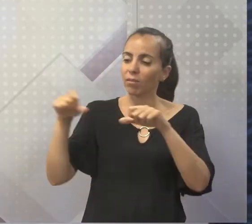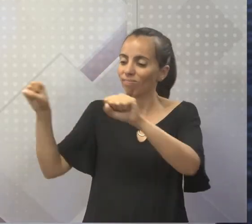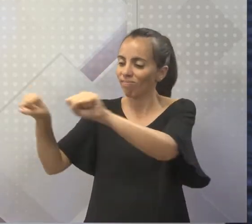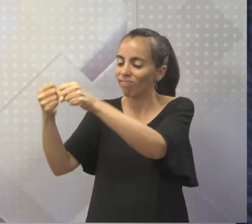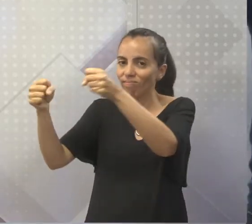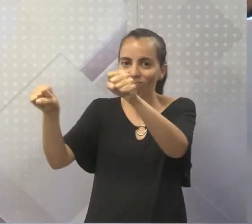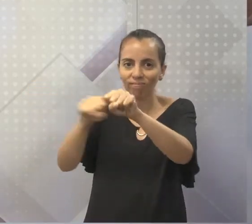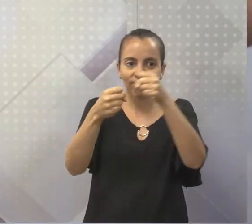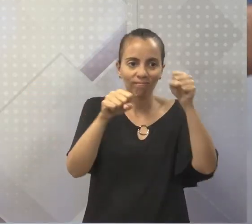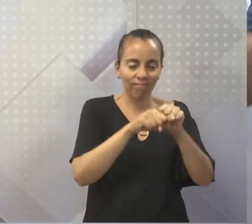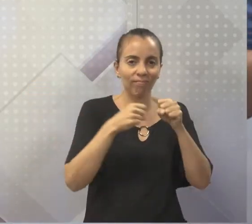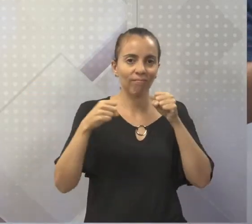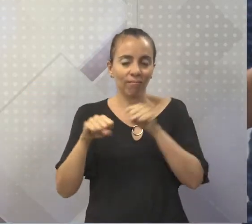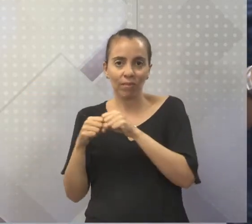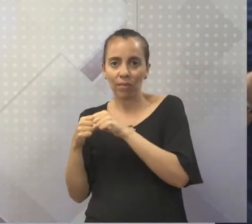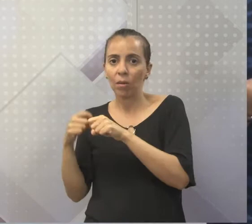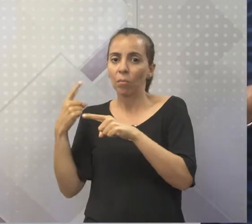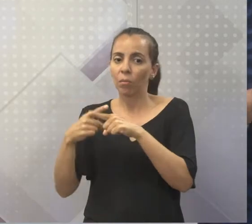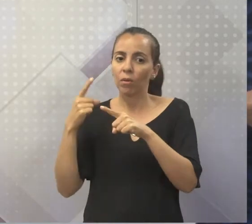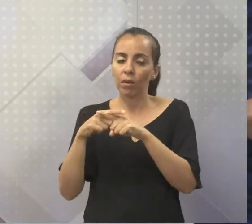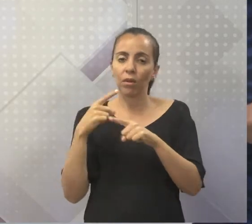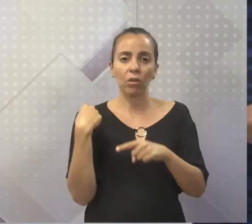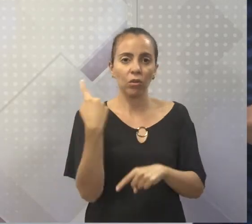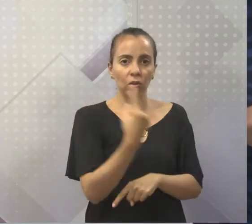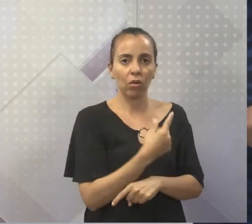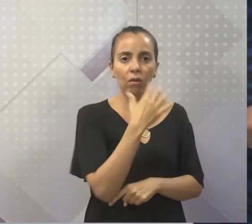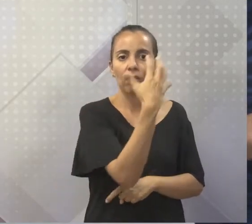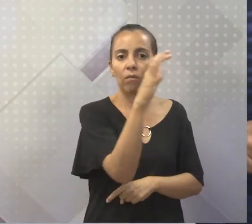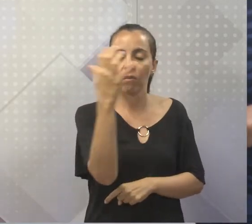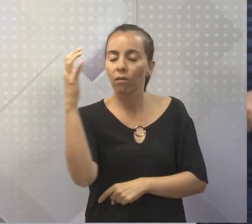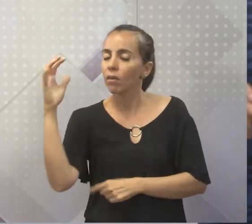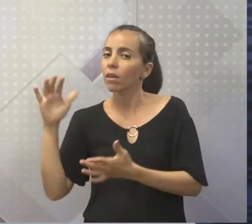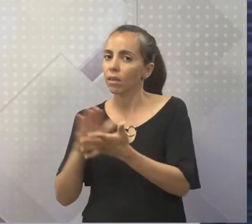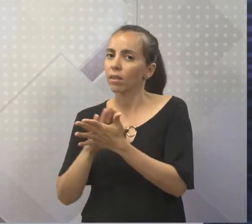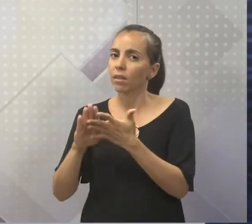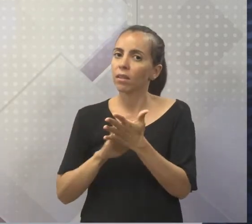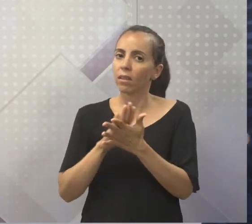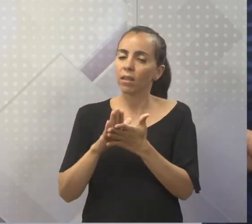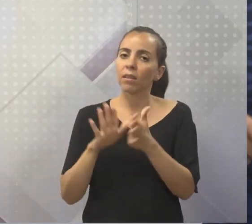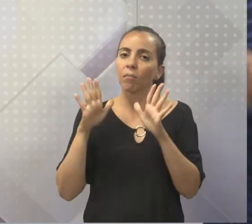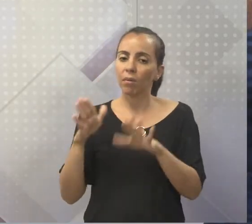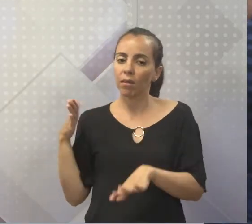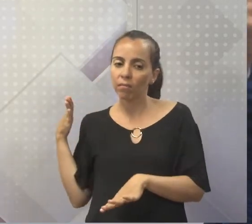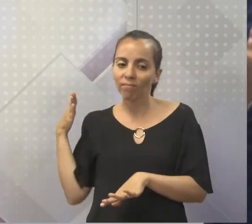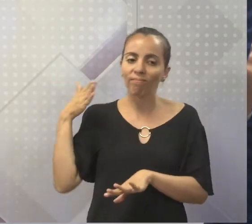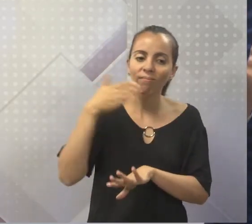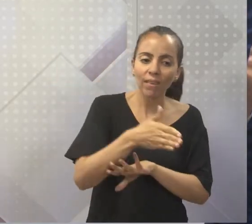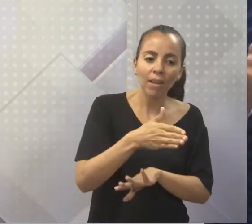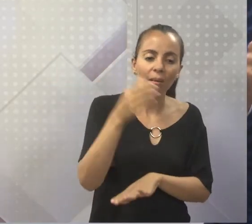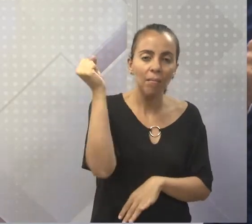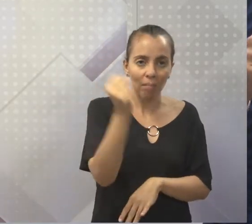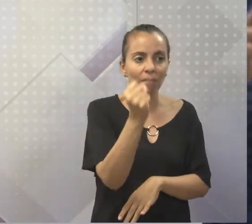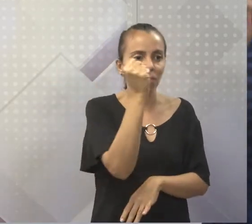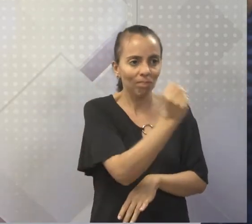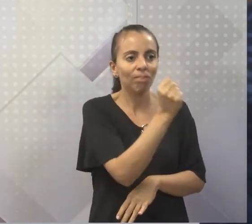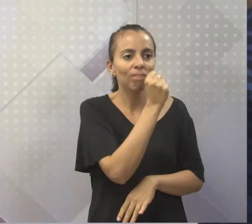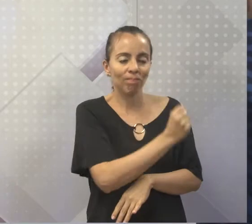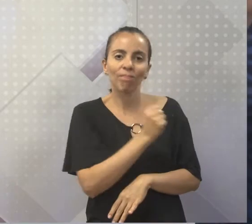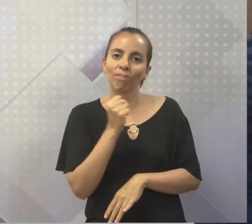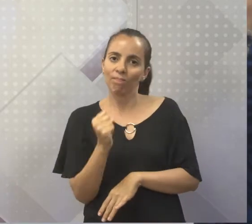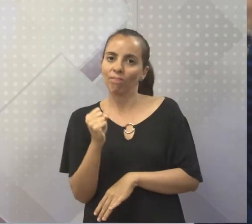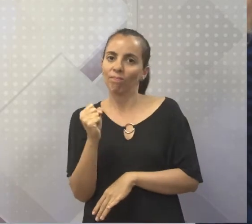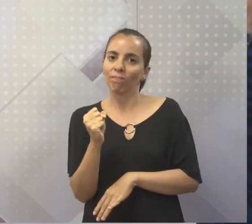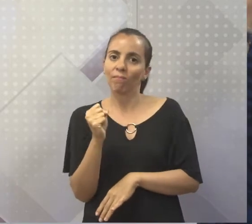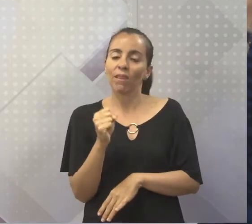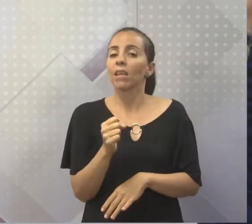Nós não somos um predador de Topo sabia disso a gente pode matar quem quiser matar a